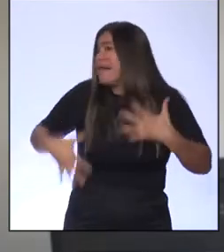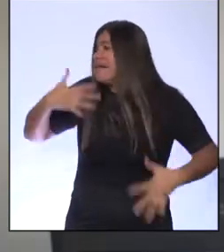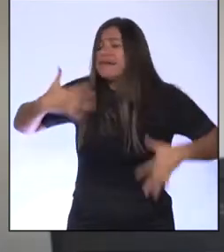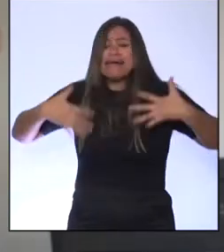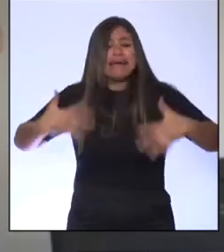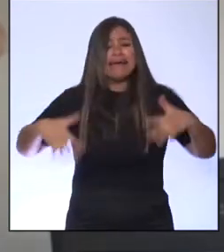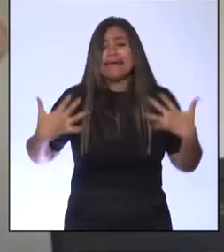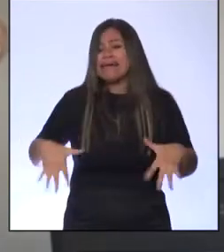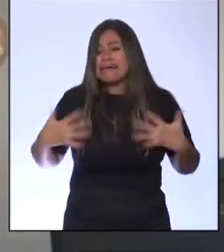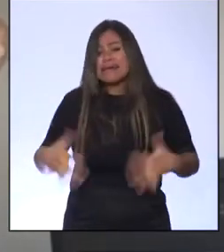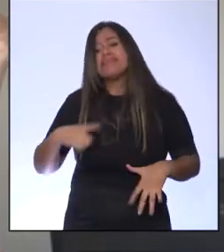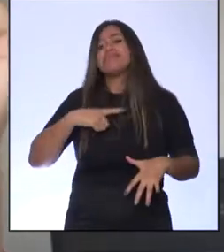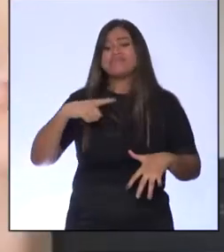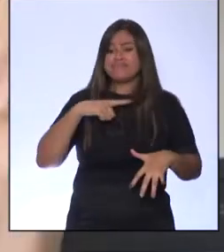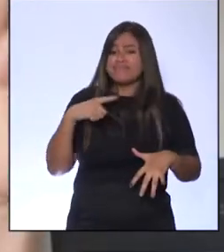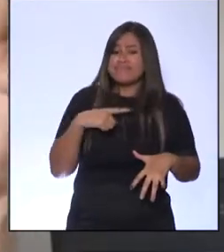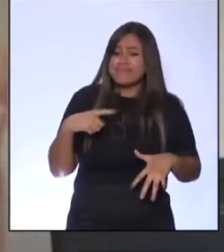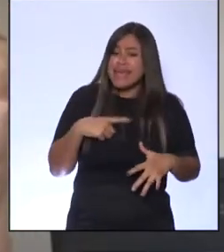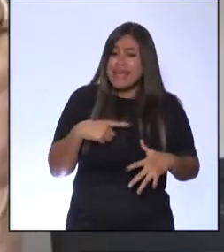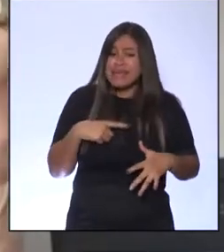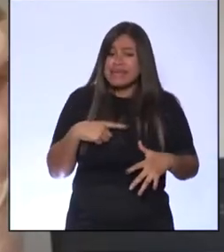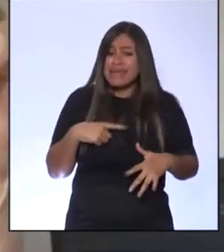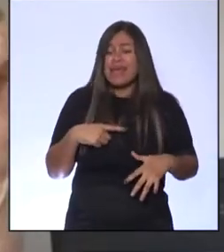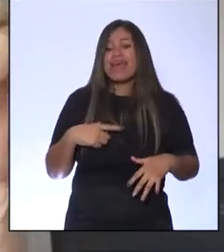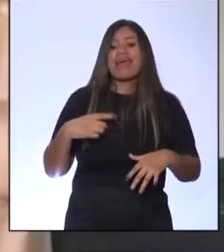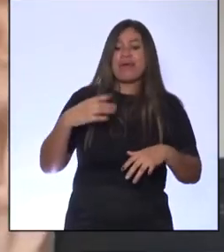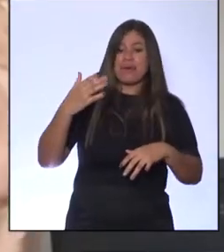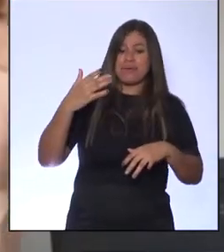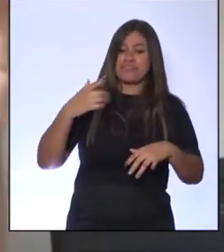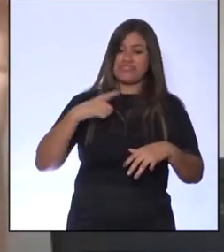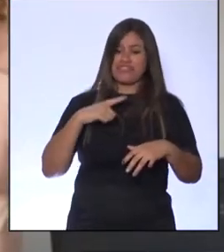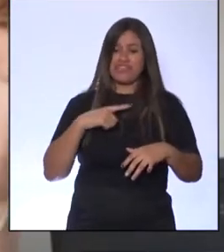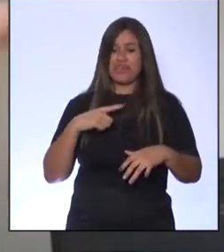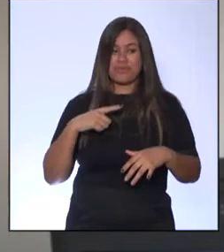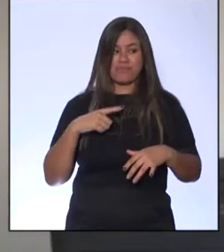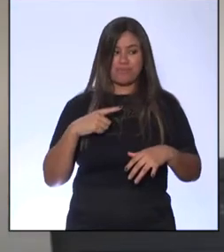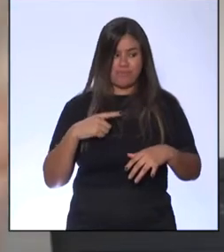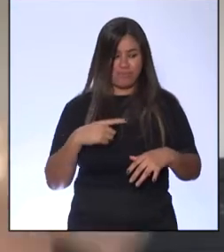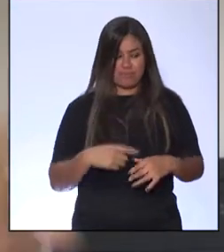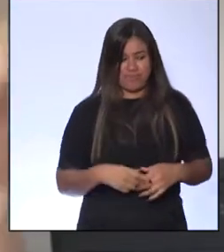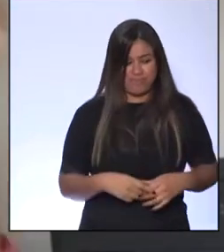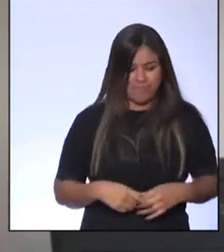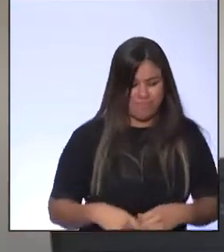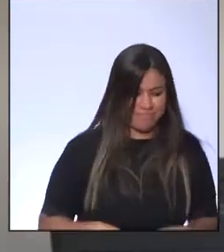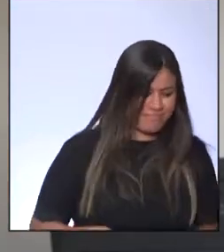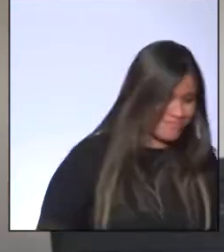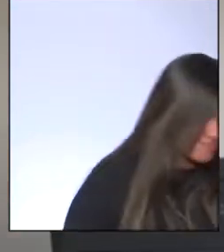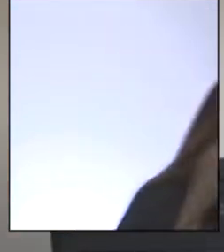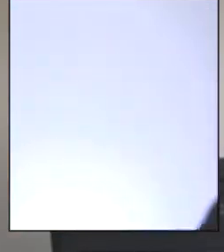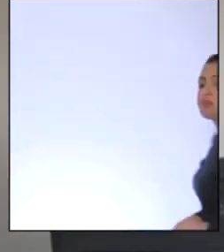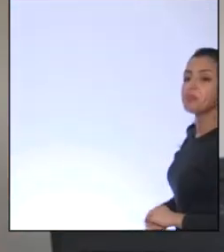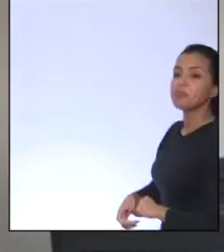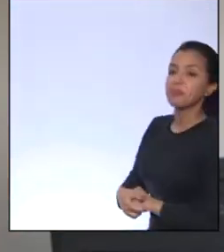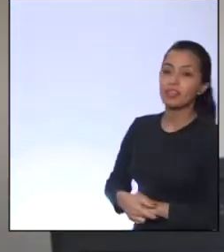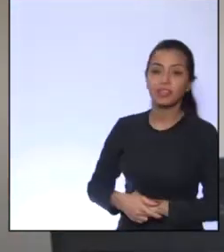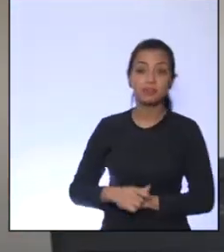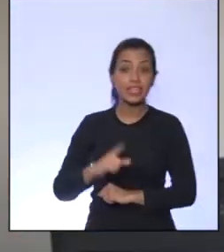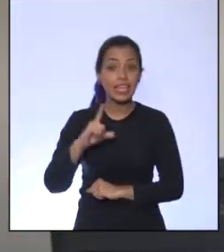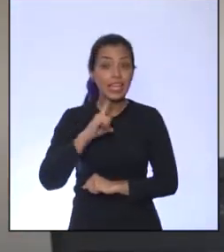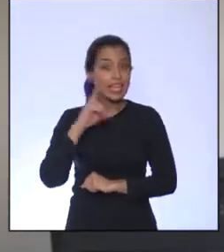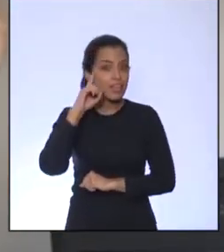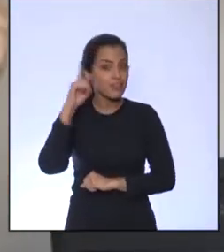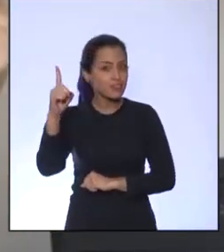as atividades da escola. Esses dias eu ouvi um áudio lindo, que acho que todos devem ter ouvido, porque ele circulou